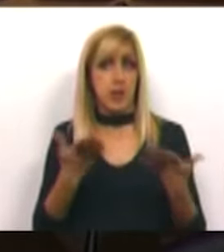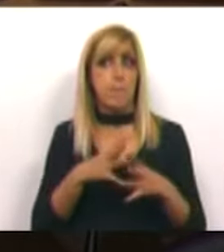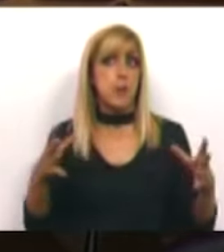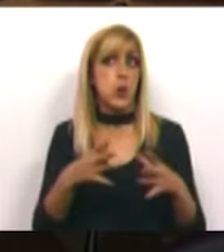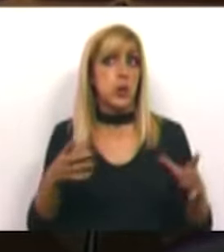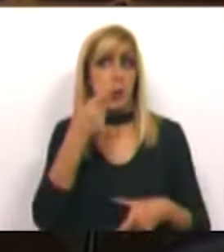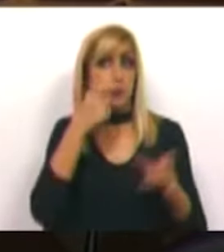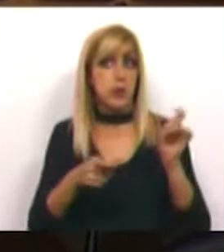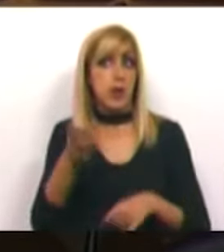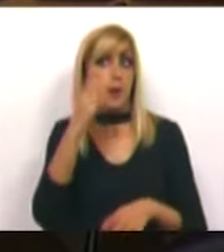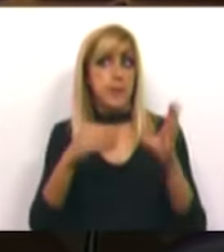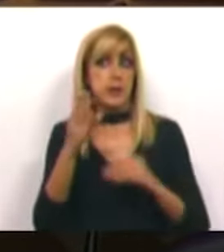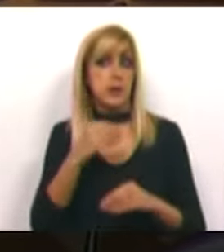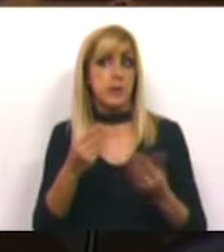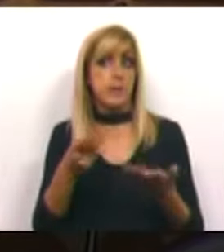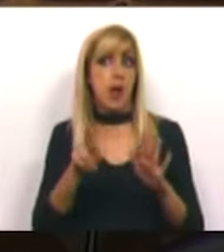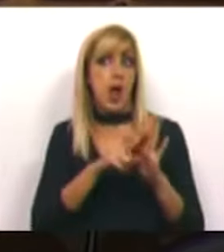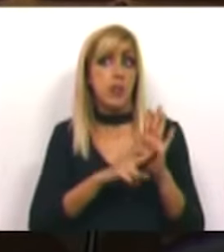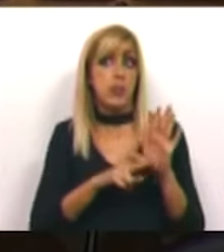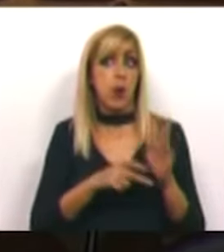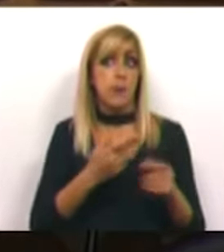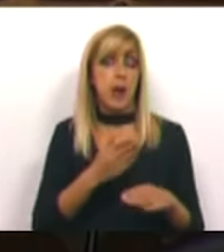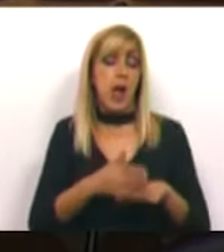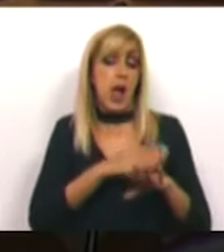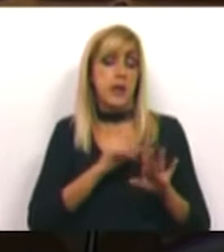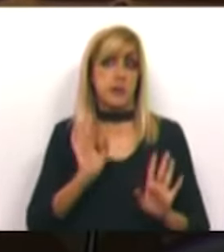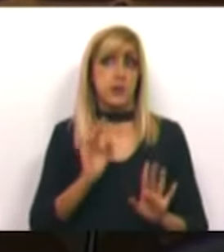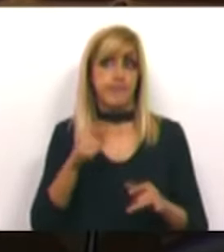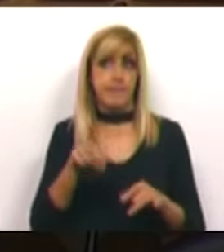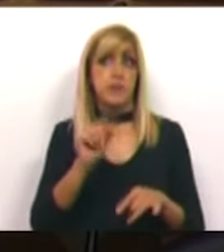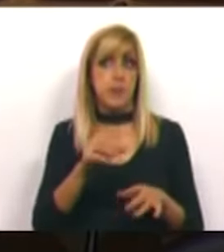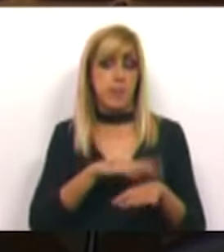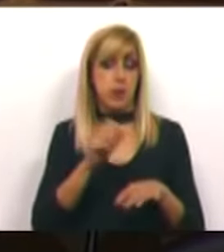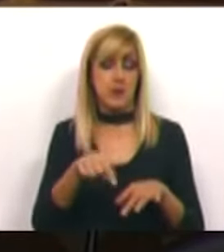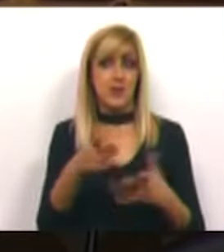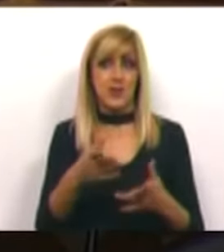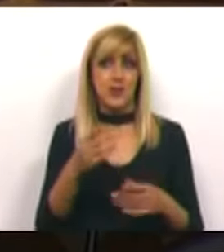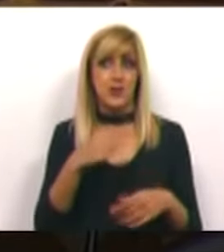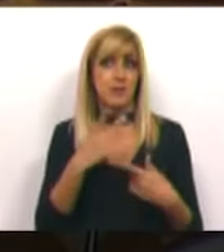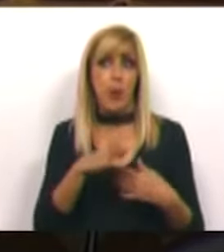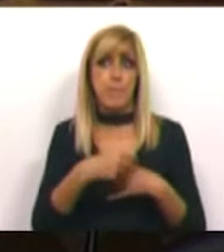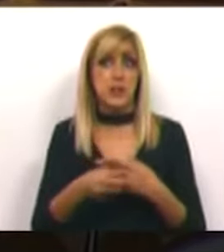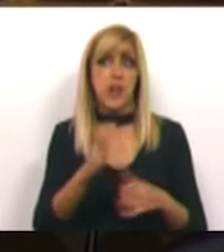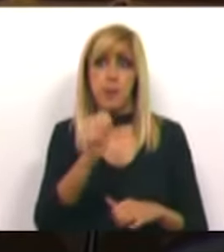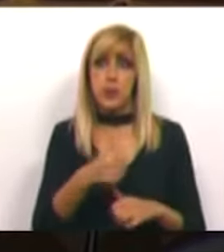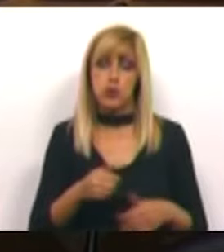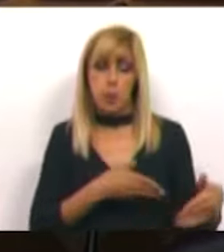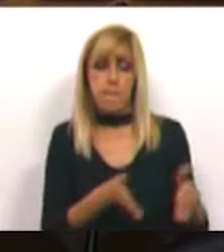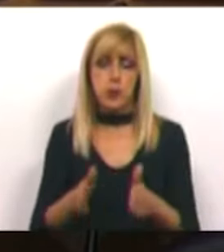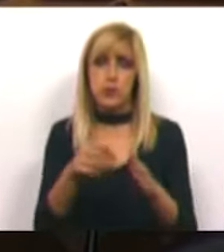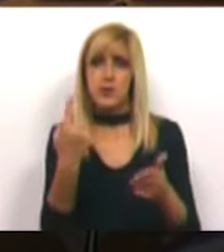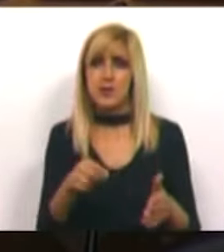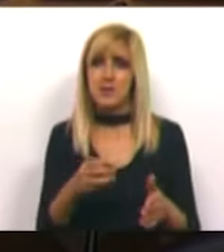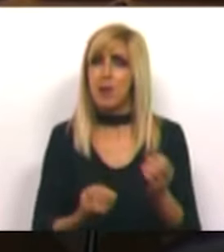maioria da população aprendeu a norma ortográfica anterior e é também por isso que não é tarde para corrigir um percurso que